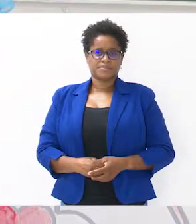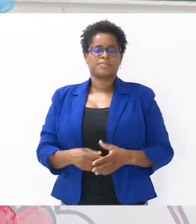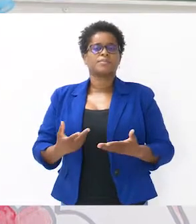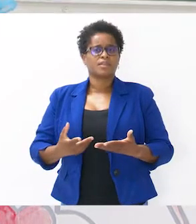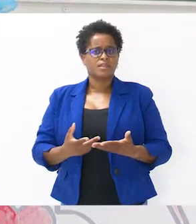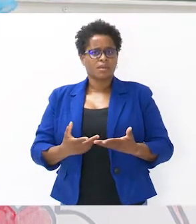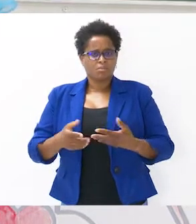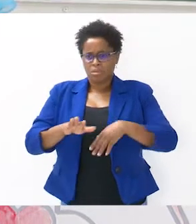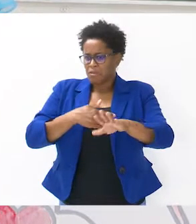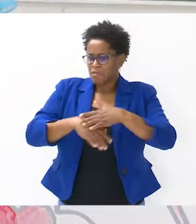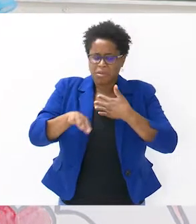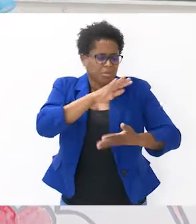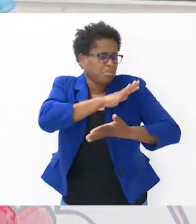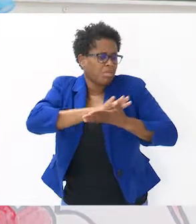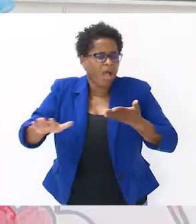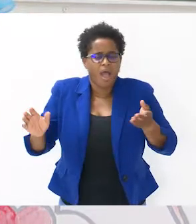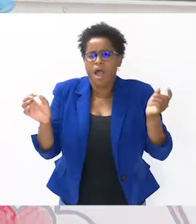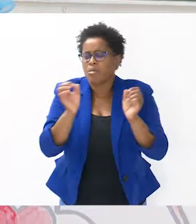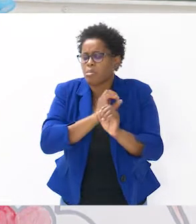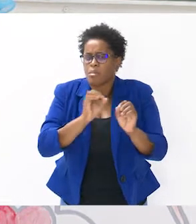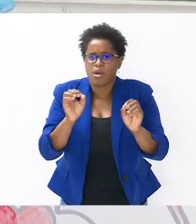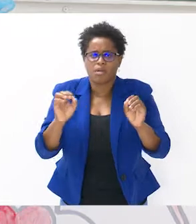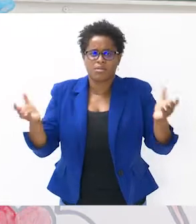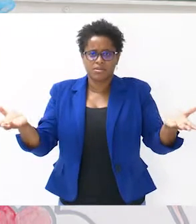De não fazer